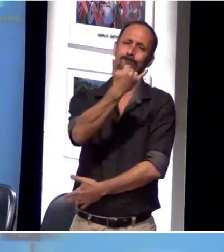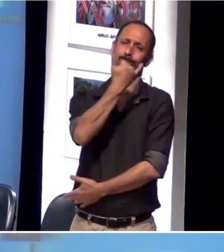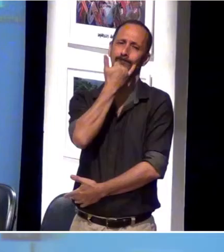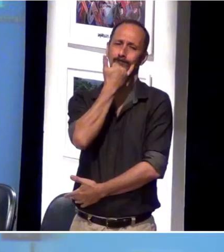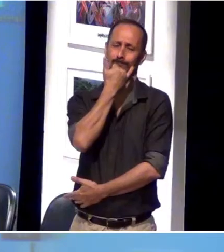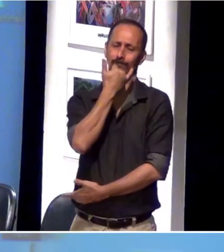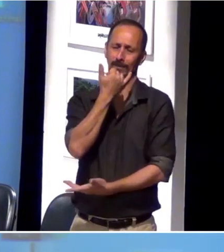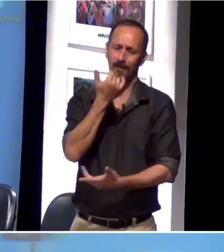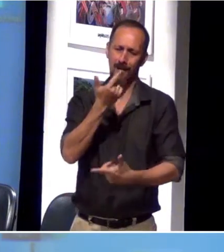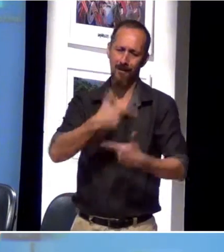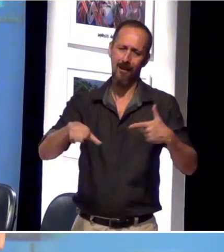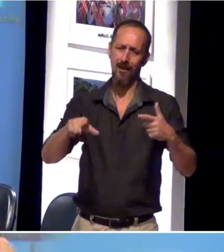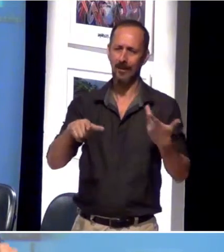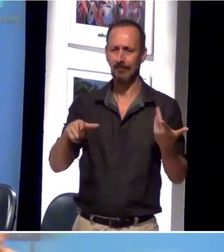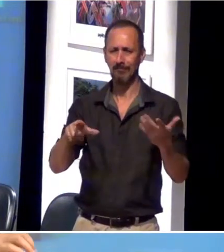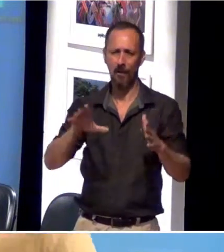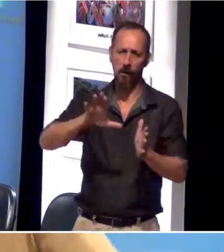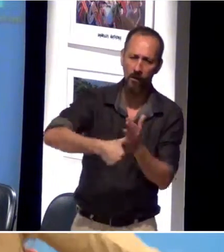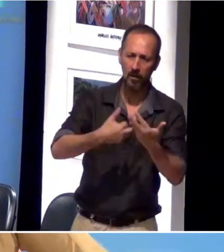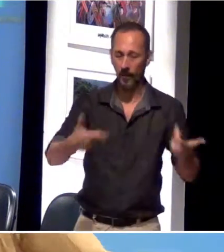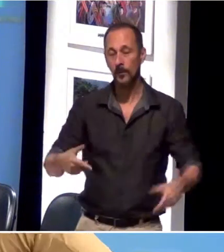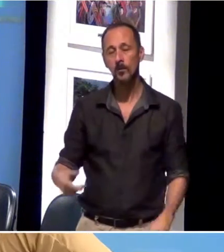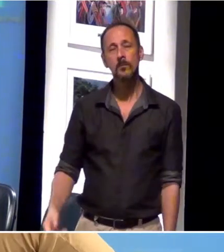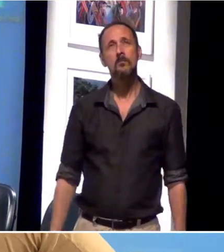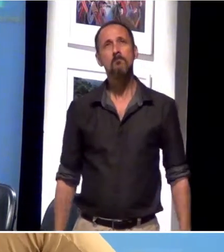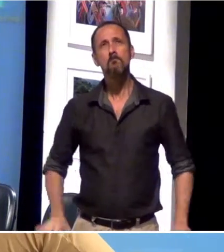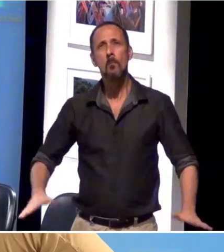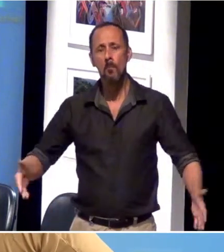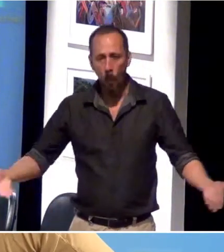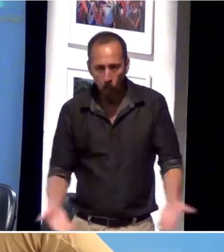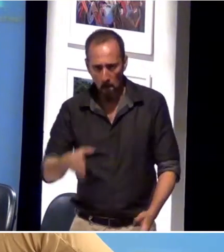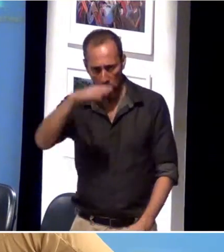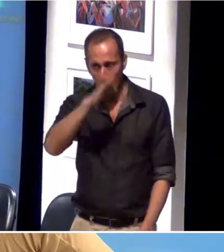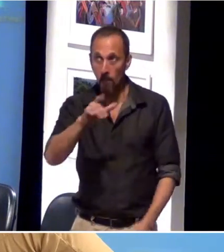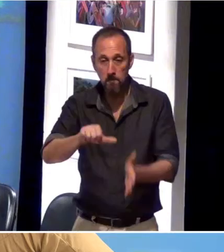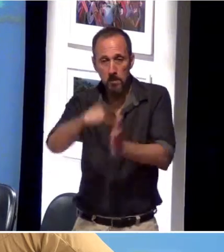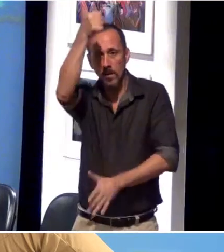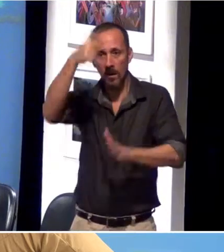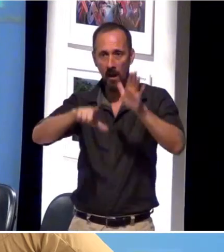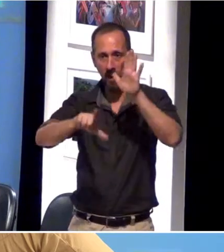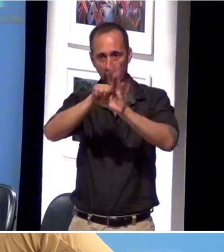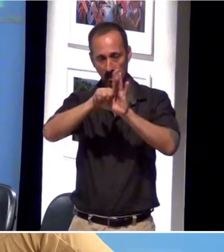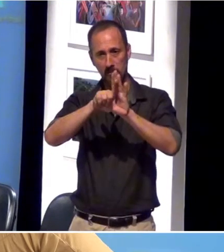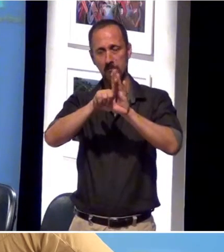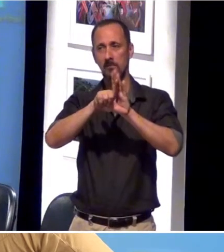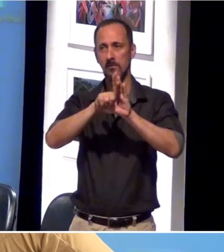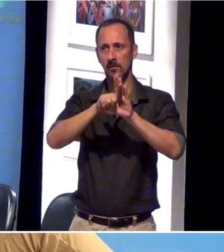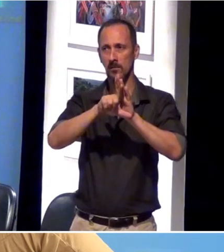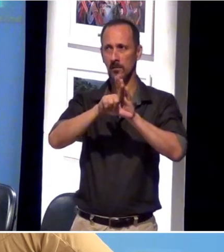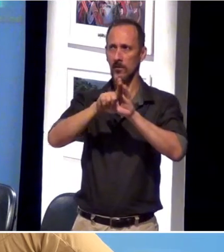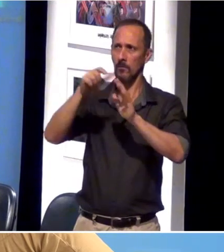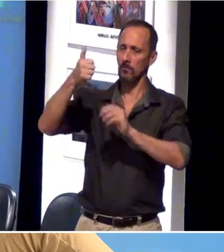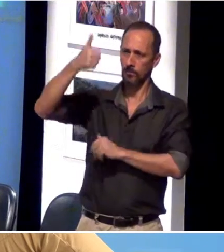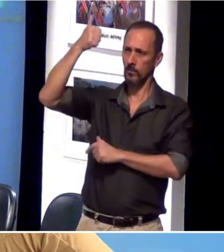Então, aqui no Brasil, a gente começa a ter uma primeira lei, que é em 1927, que é o Código Melo Matos, e